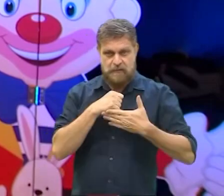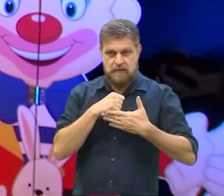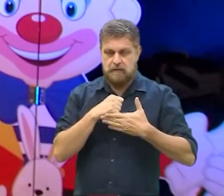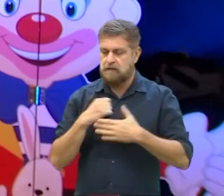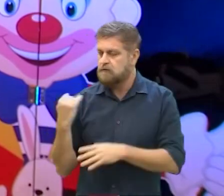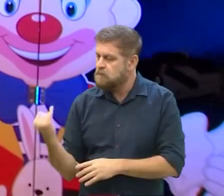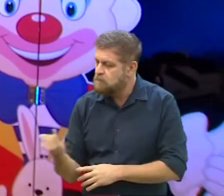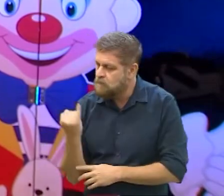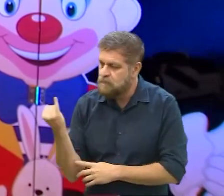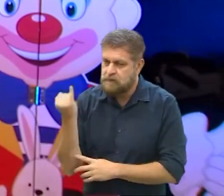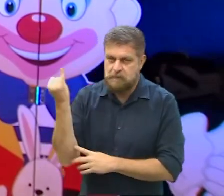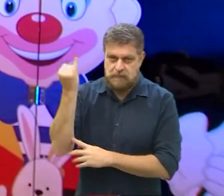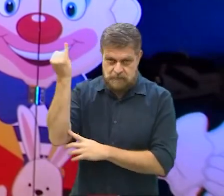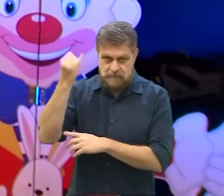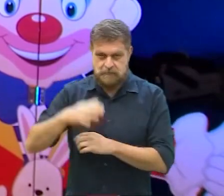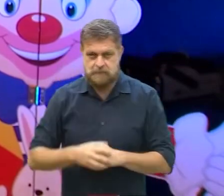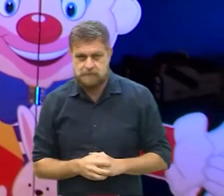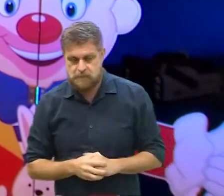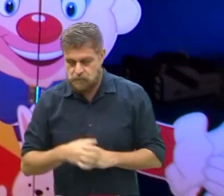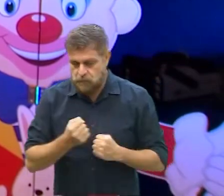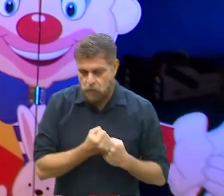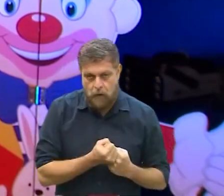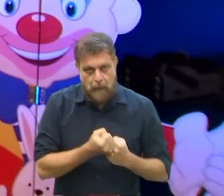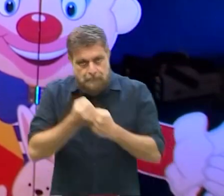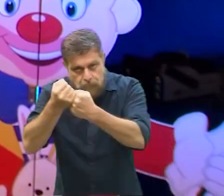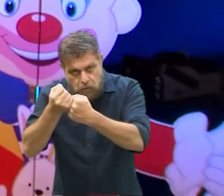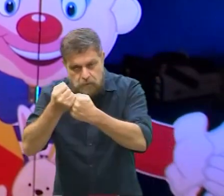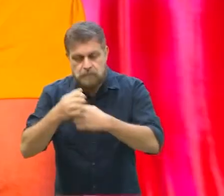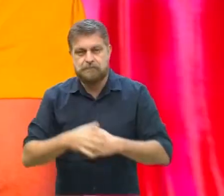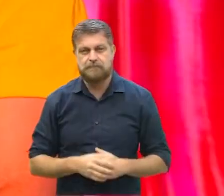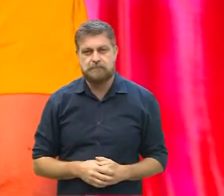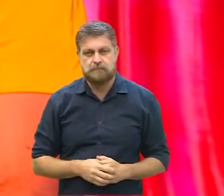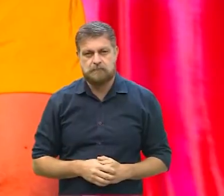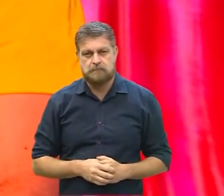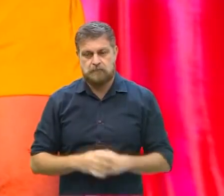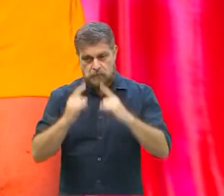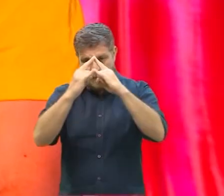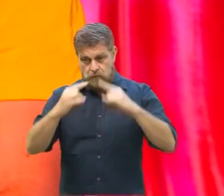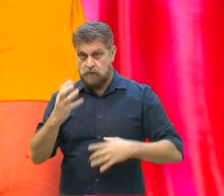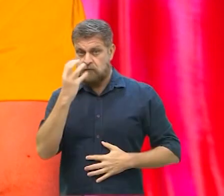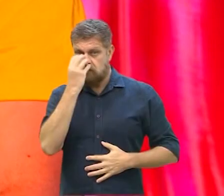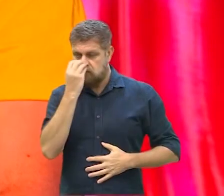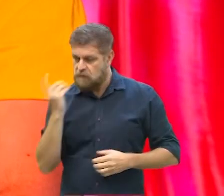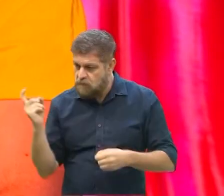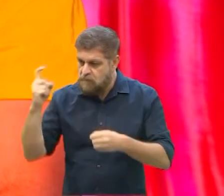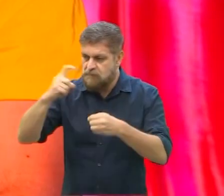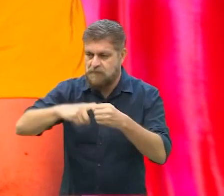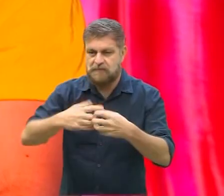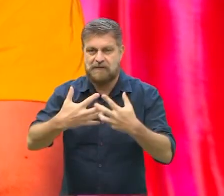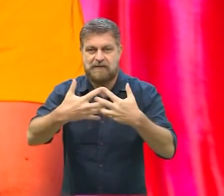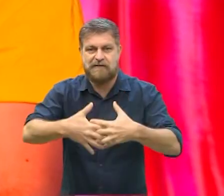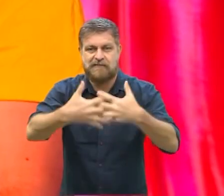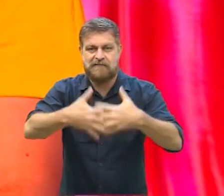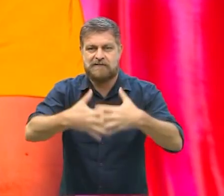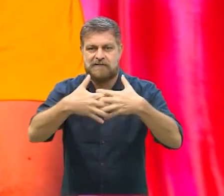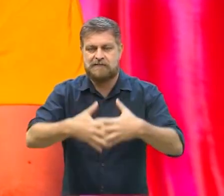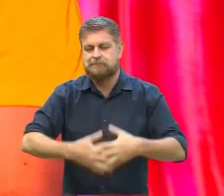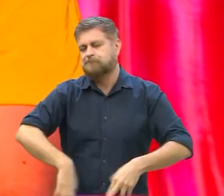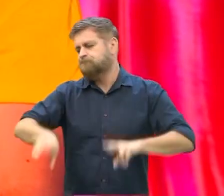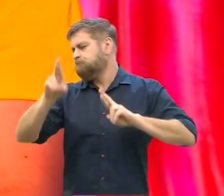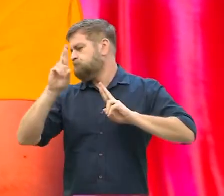Isso é importante também, o apoio das pessoas. O circo está voltando e nós